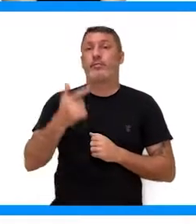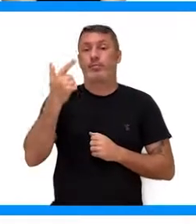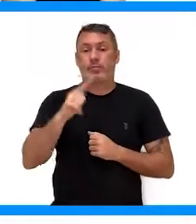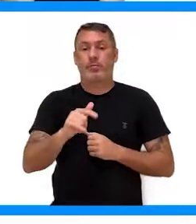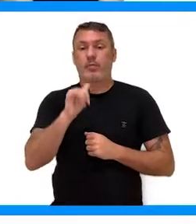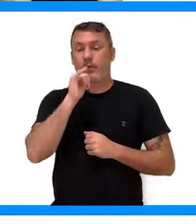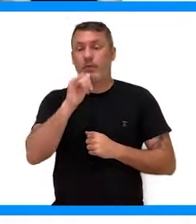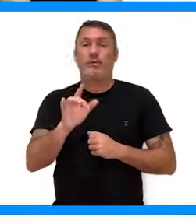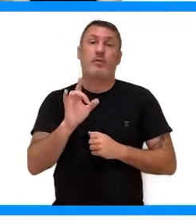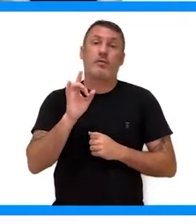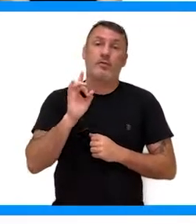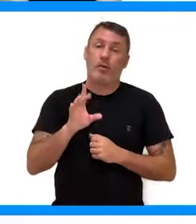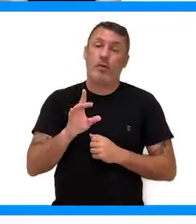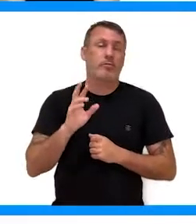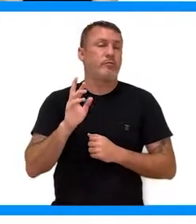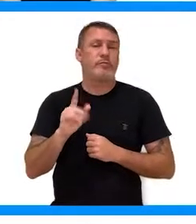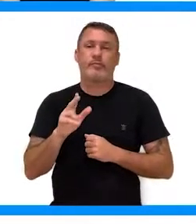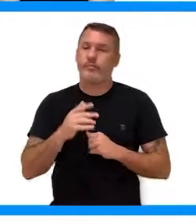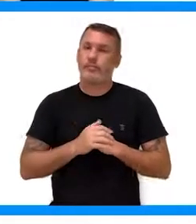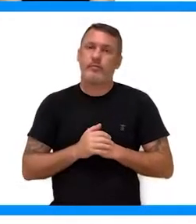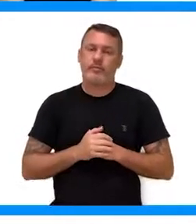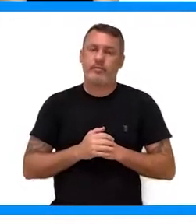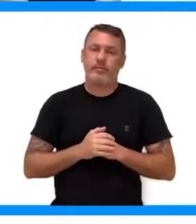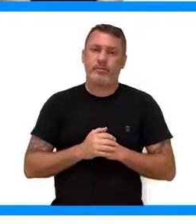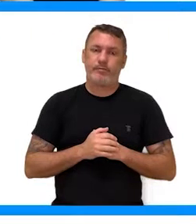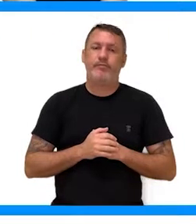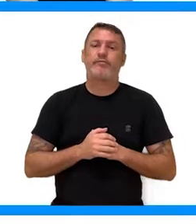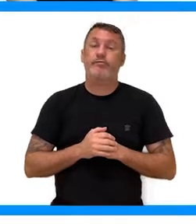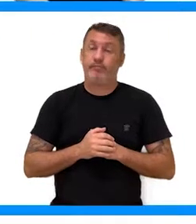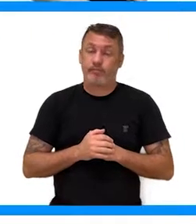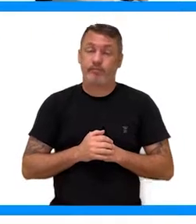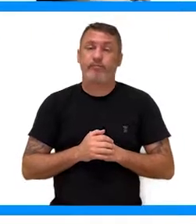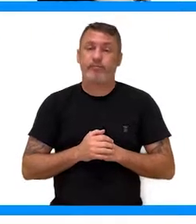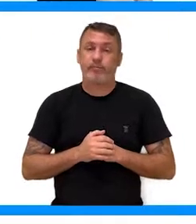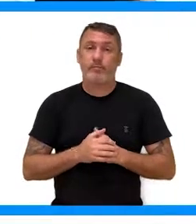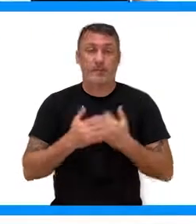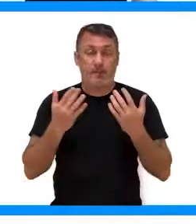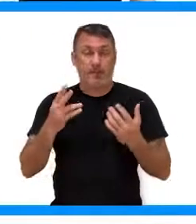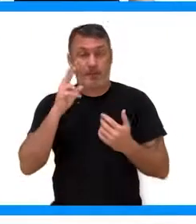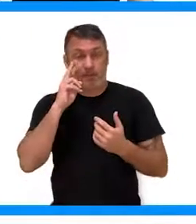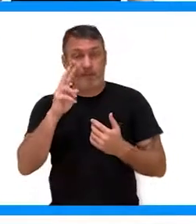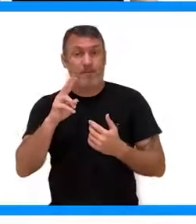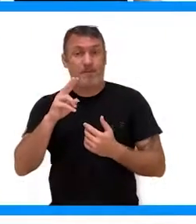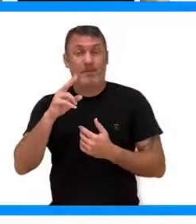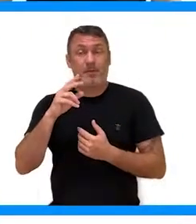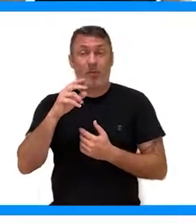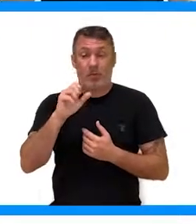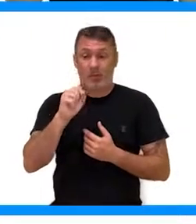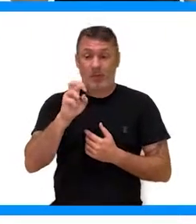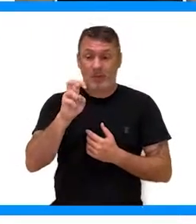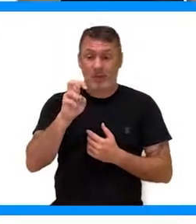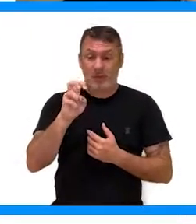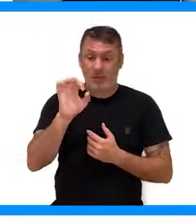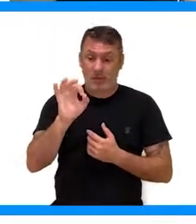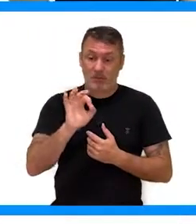uma vez, só que não. Meus amores, mais de